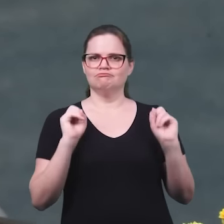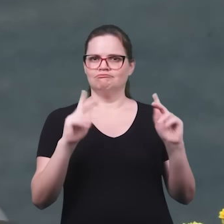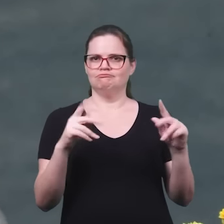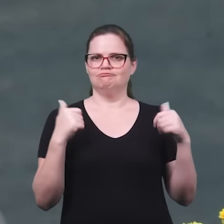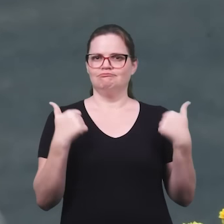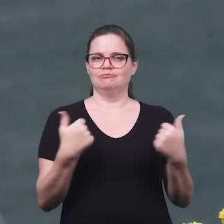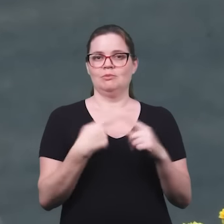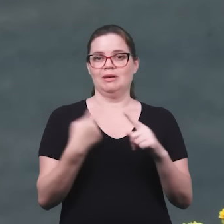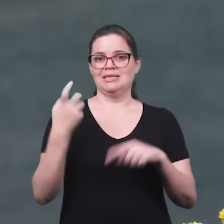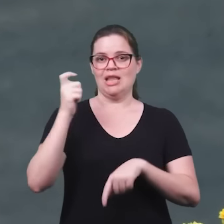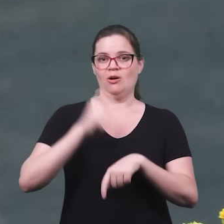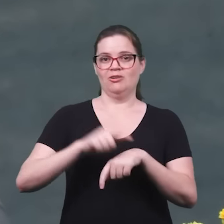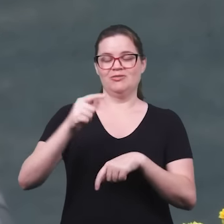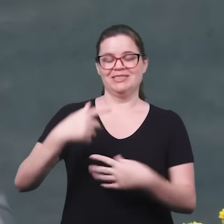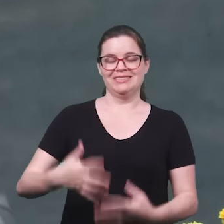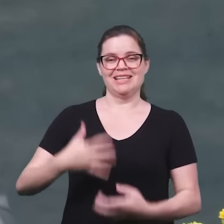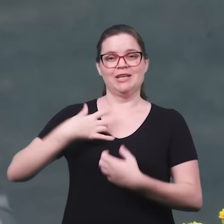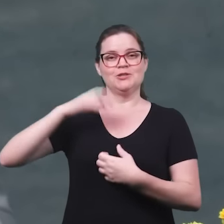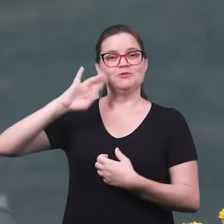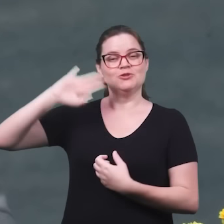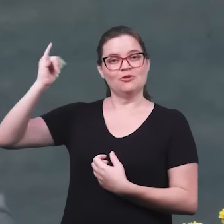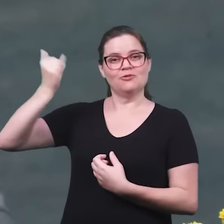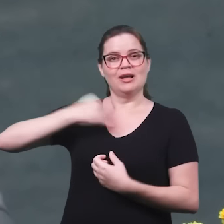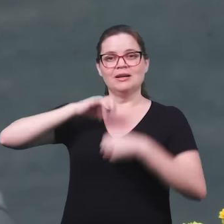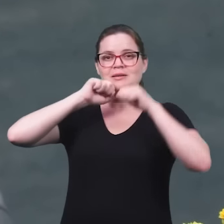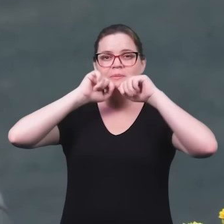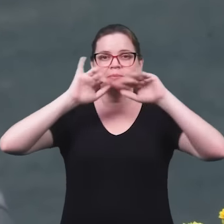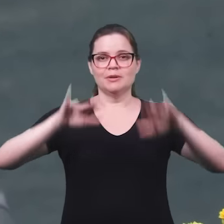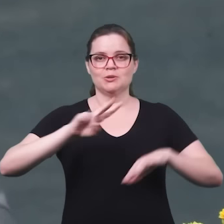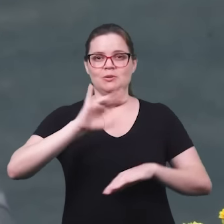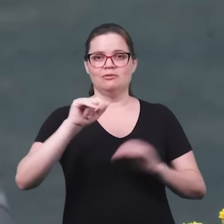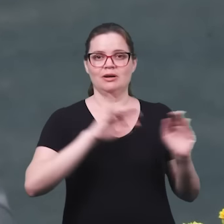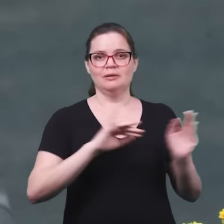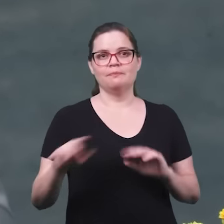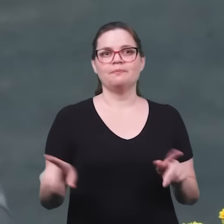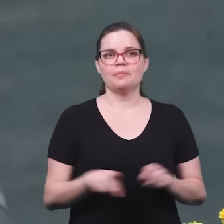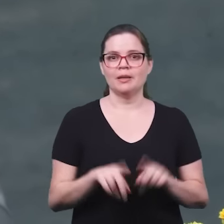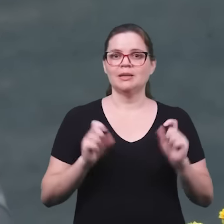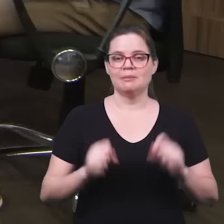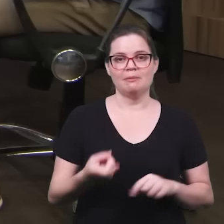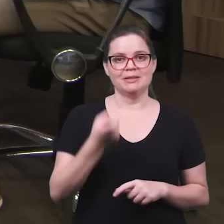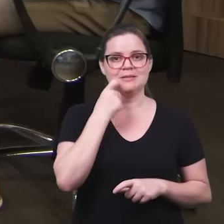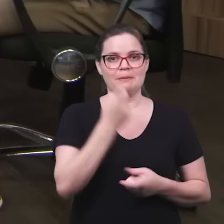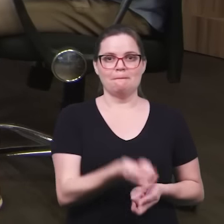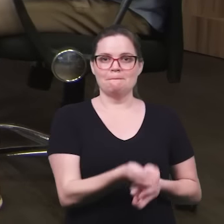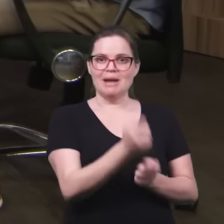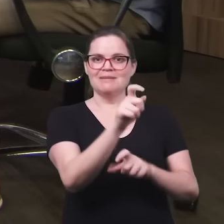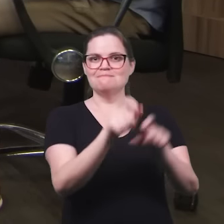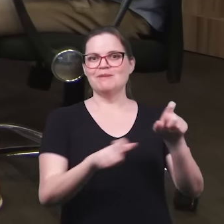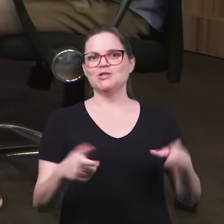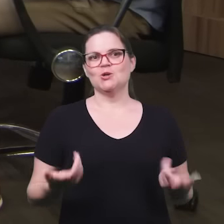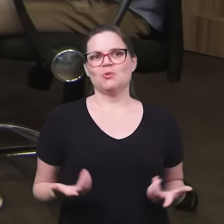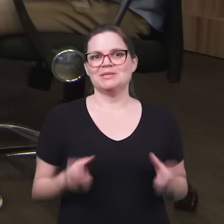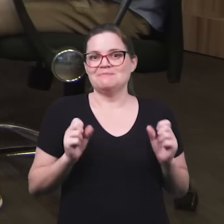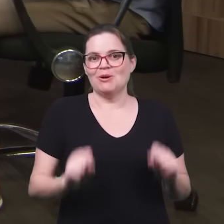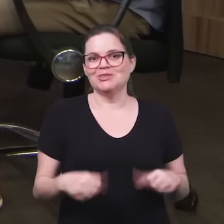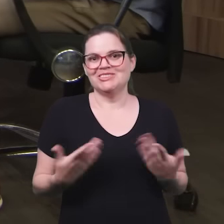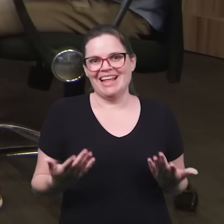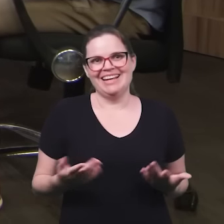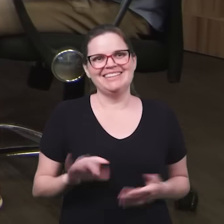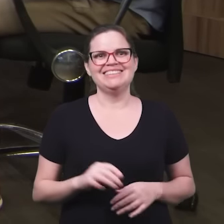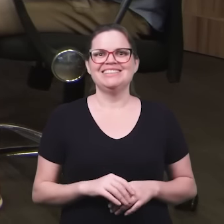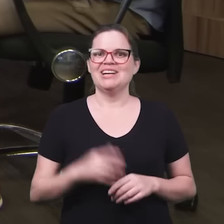voz do Senhor, as coisas vão acontecer e o Senhor vai abençoar grandemente. E ainda pode se tornar pescador de homens, né? Ainda pode se tornar,